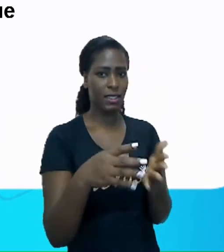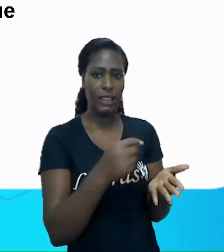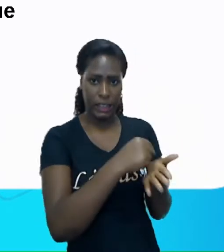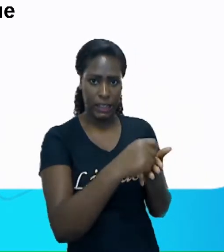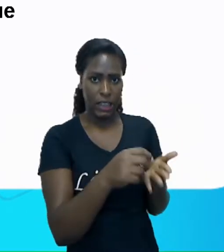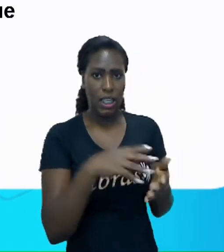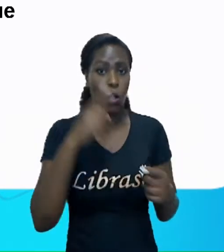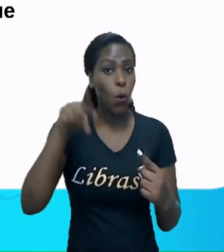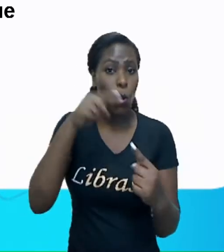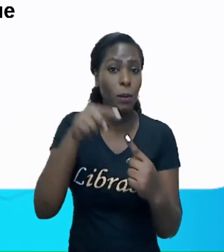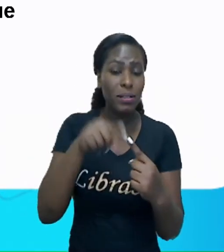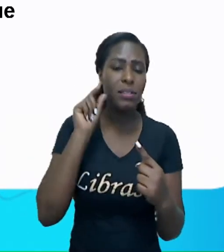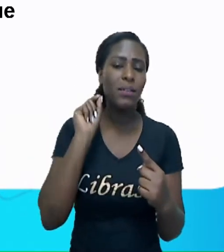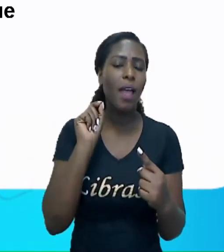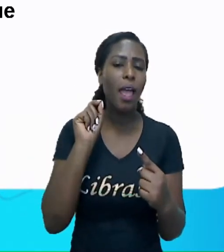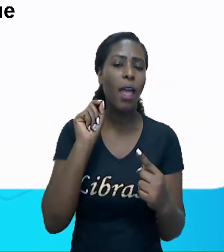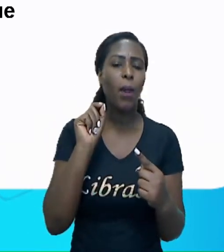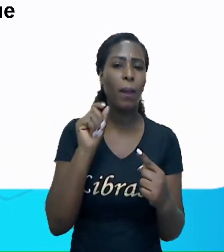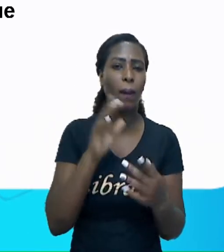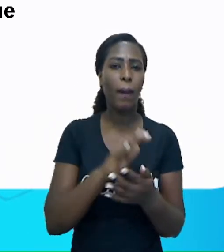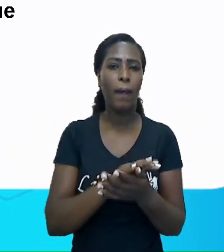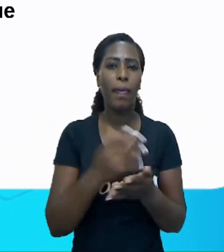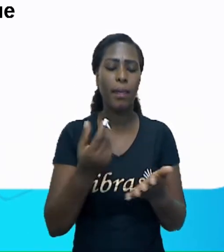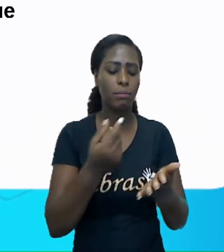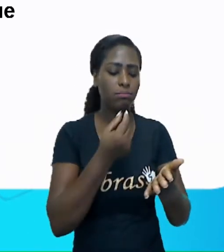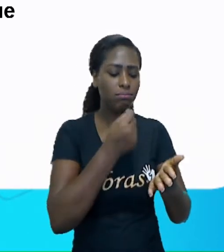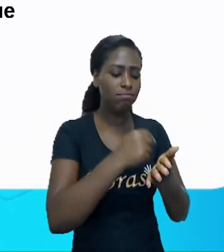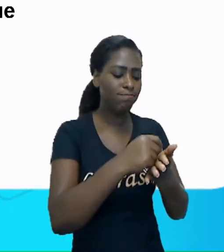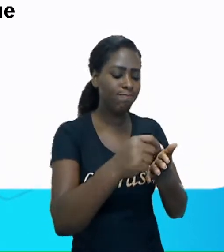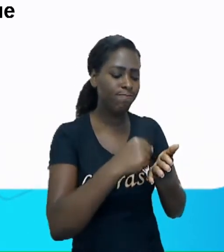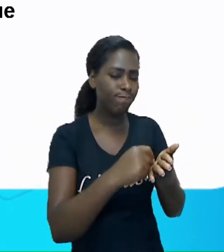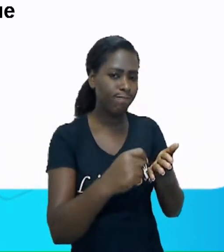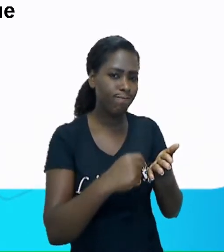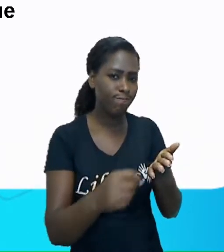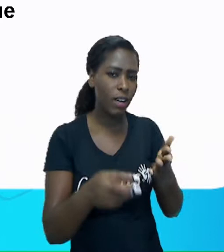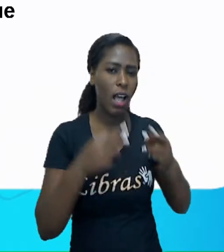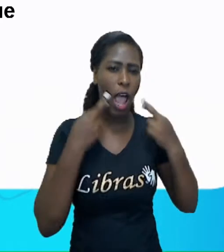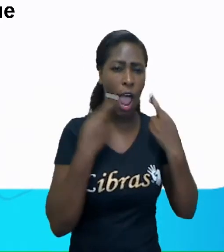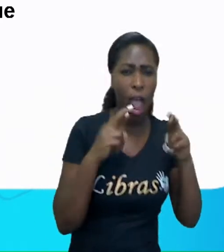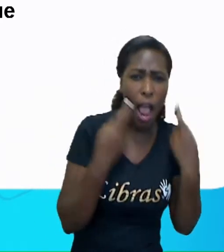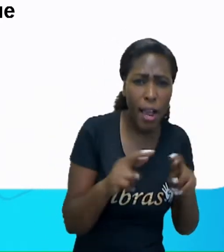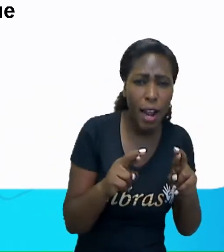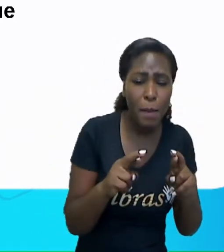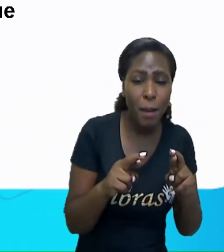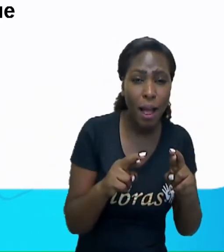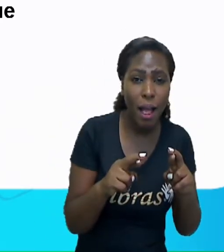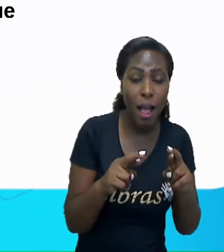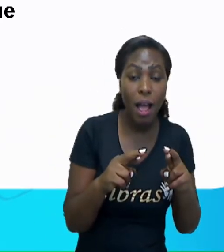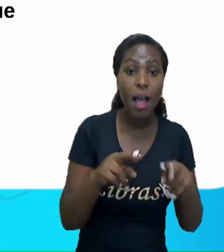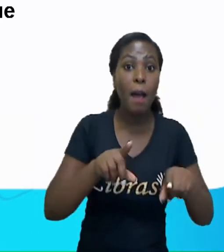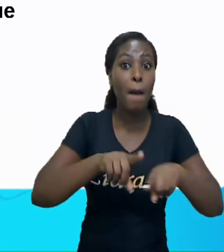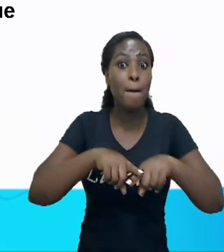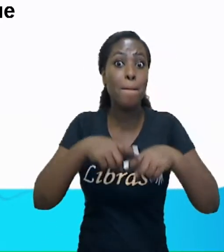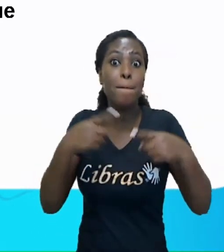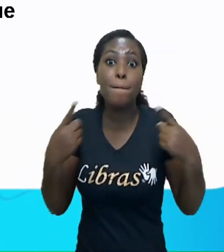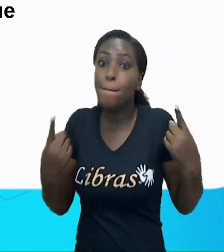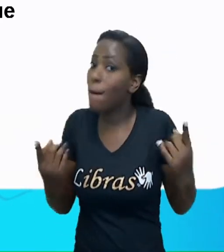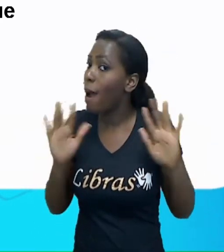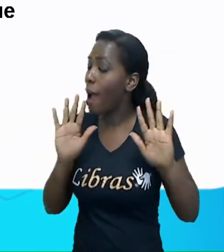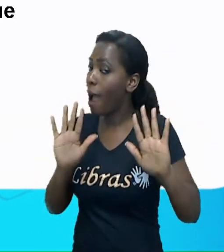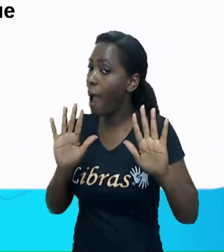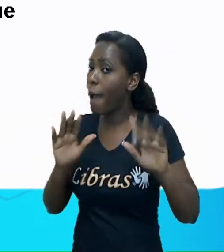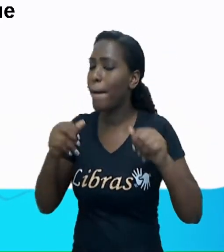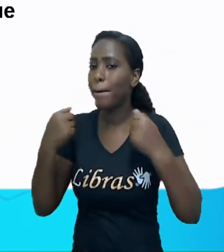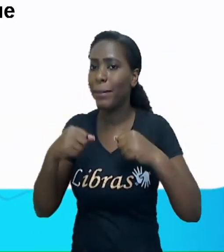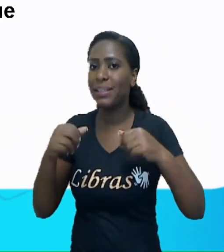uma reclamação, expor uma queixa formulada devido a um erro ou uma